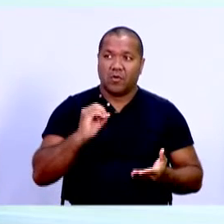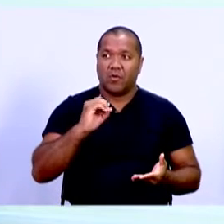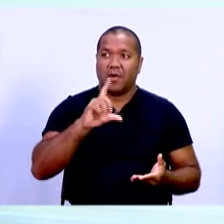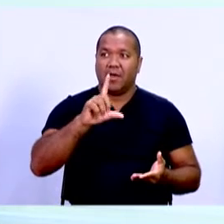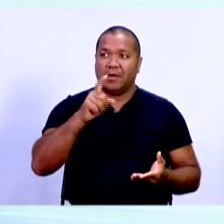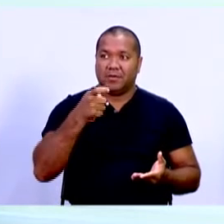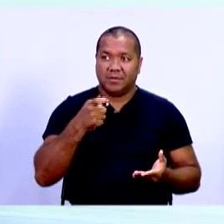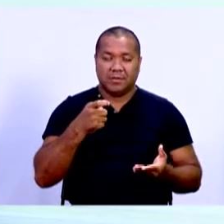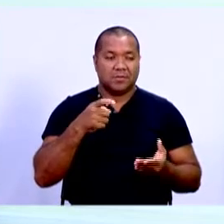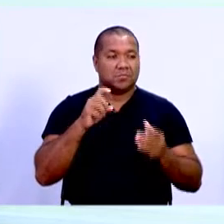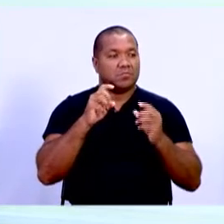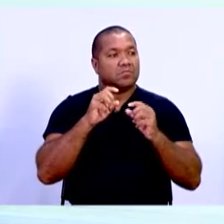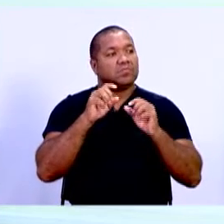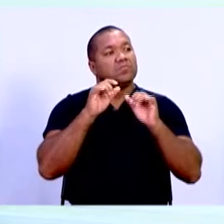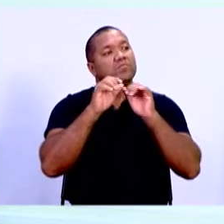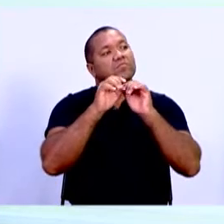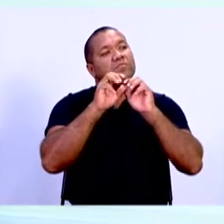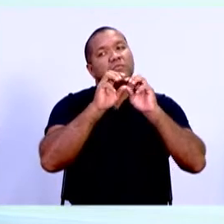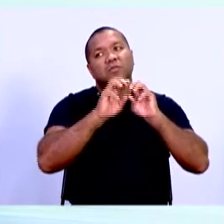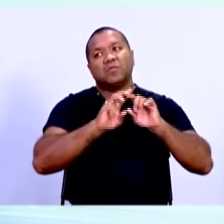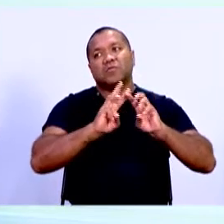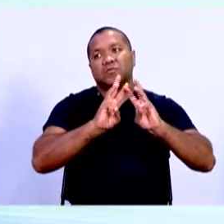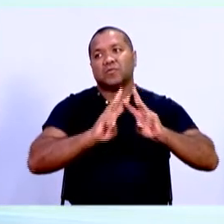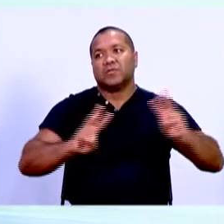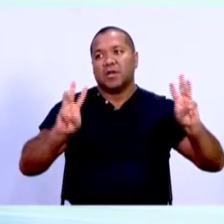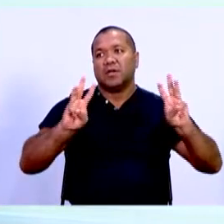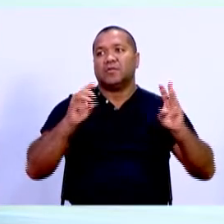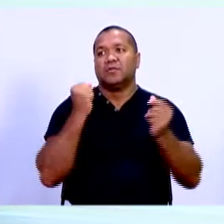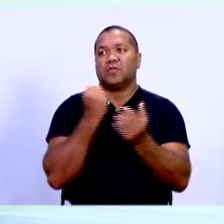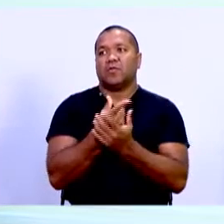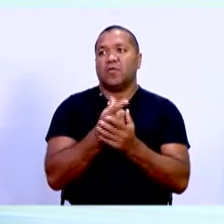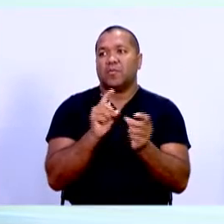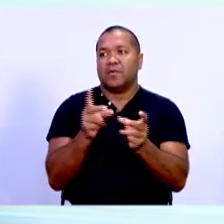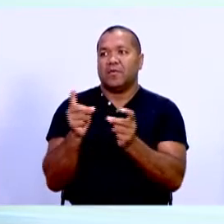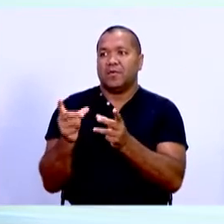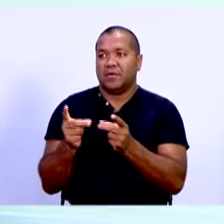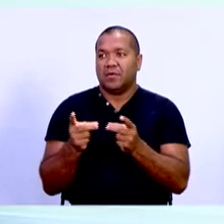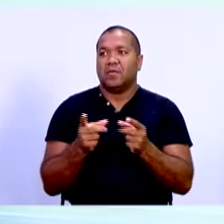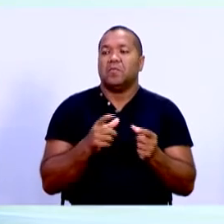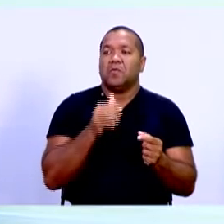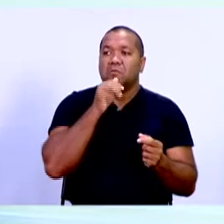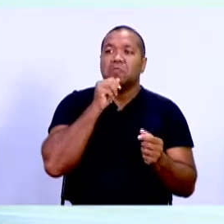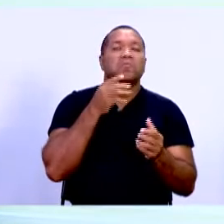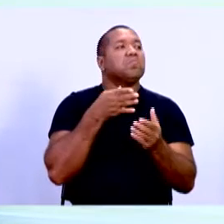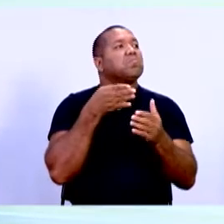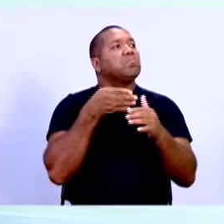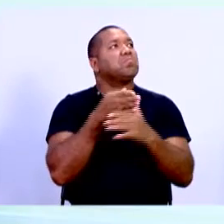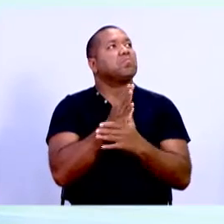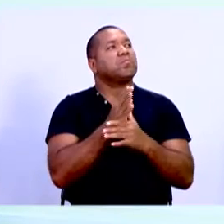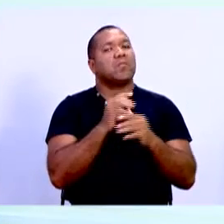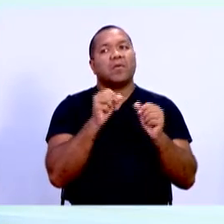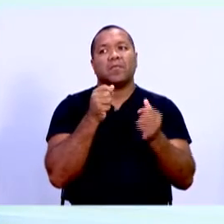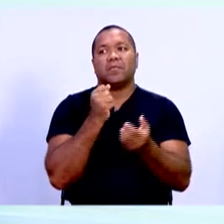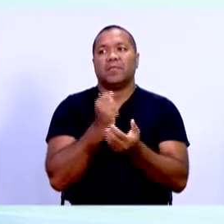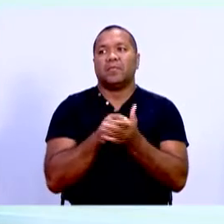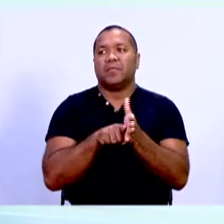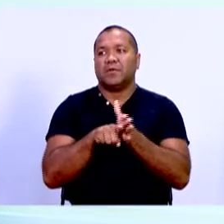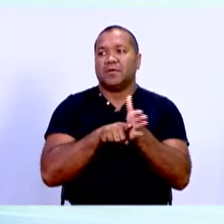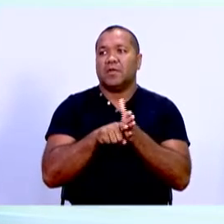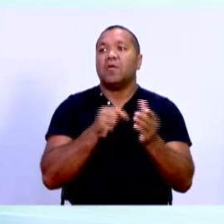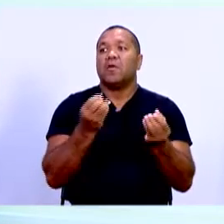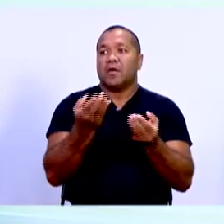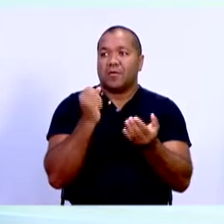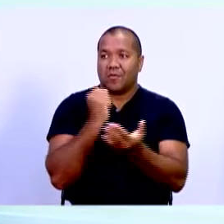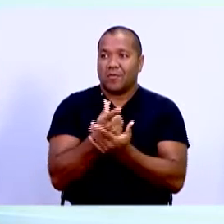de compra e venda. Então, por exemplo, se você entra no site da OLX e pesquisa lá que você quer comprar um tablet, e aí ele